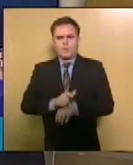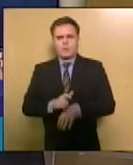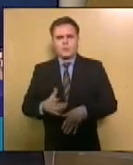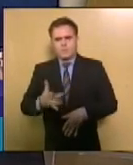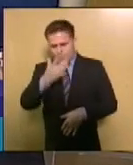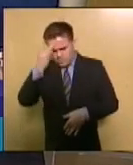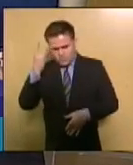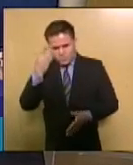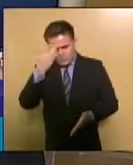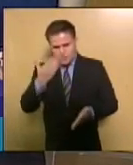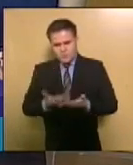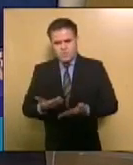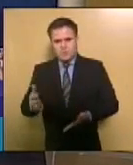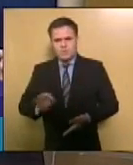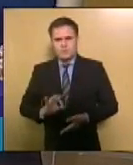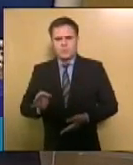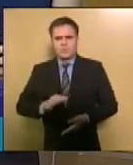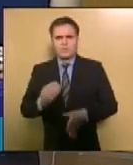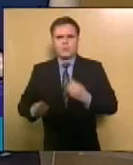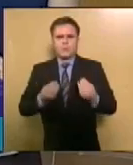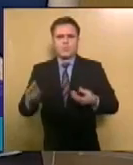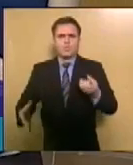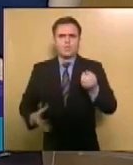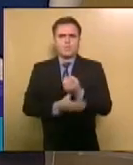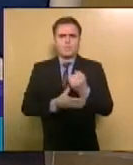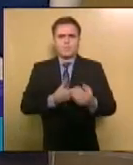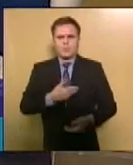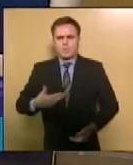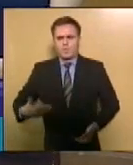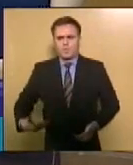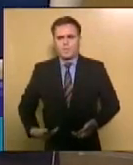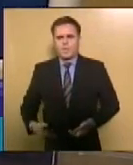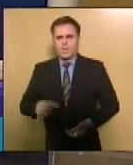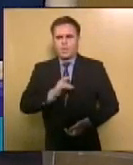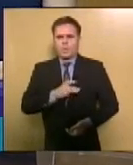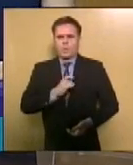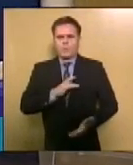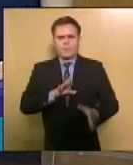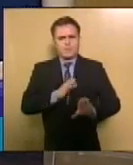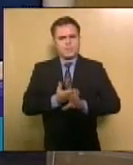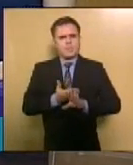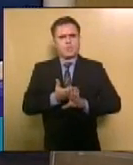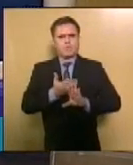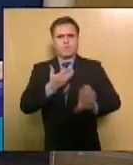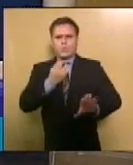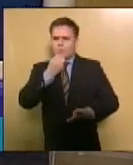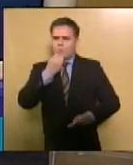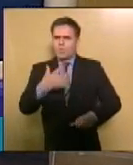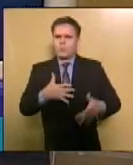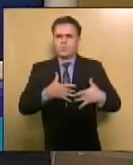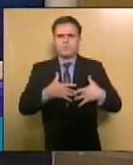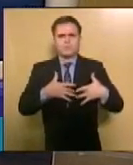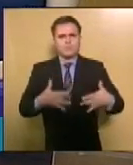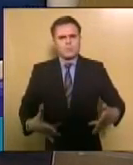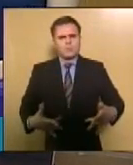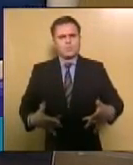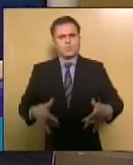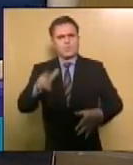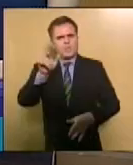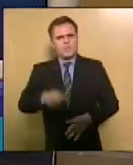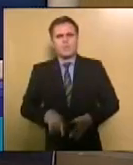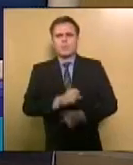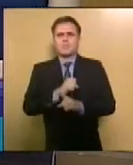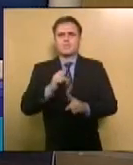as pessoas não confiem no aparato de Segurança Pública o medo afasta o bom cidadão e deixa a sociedade aem